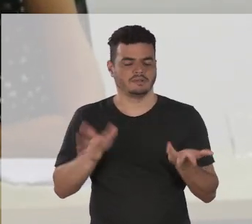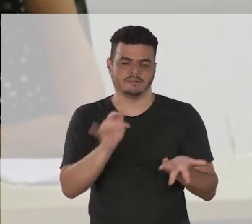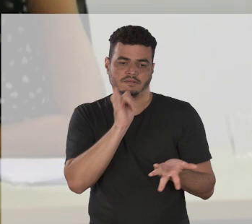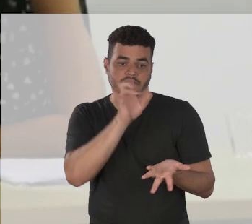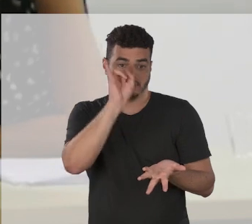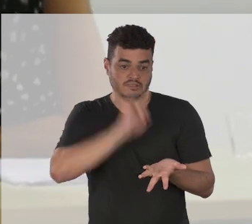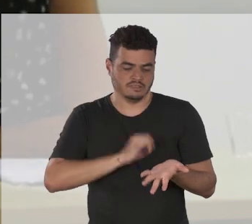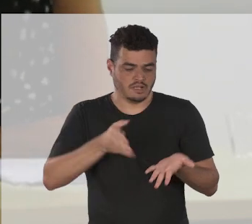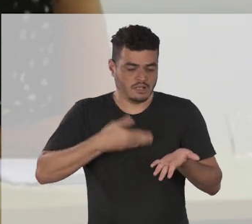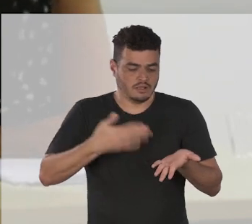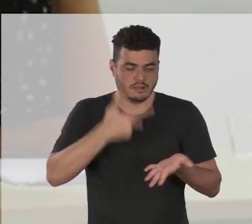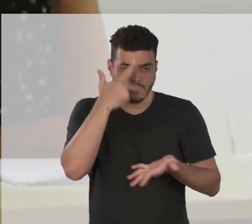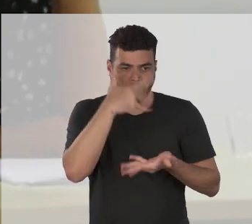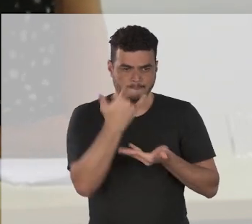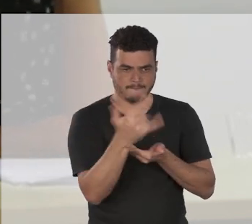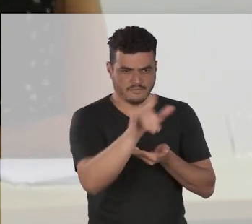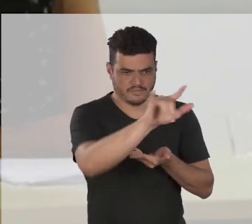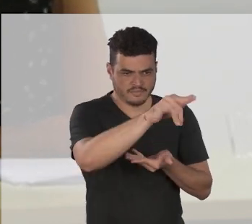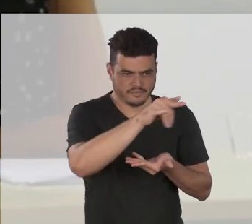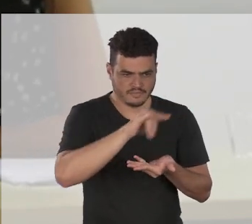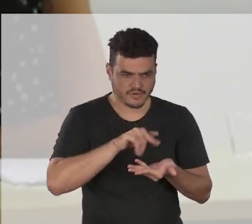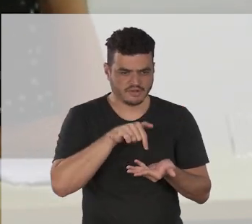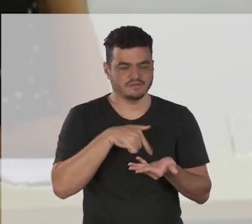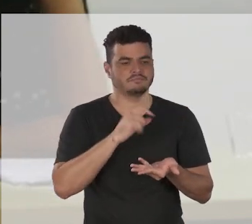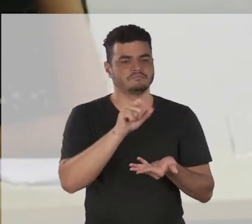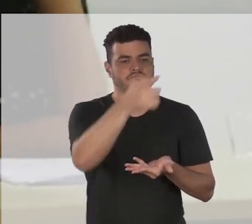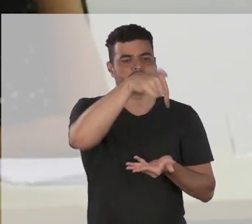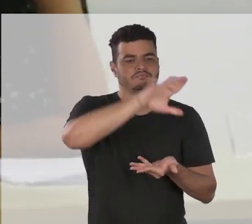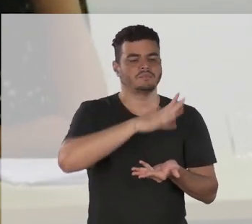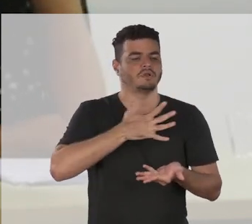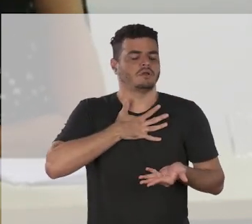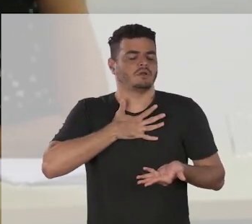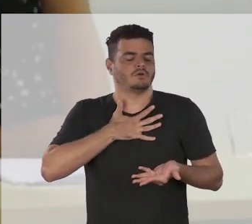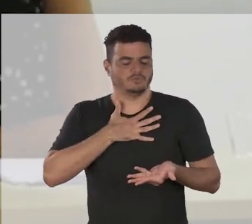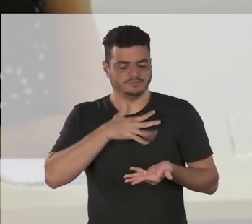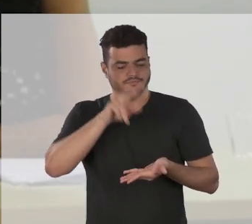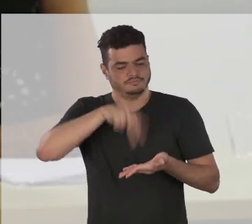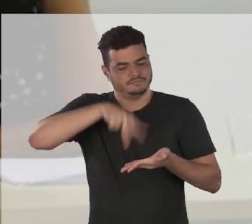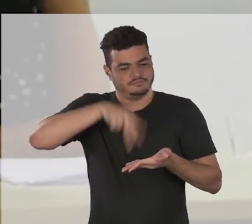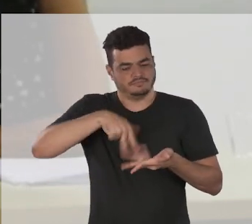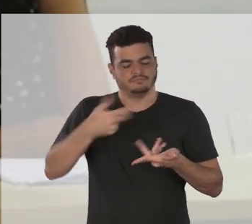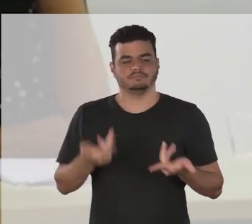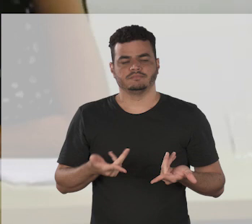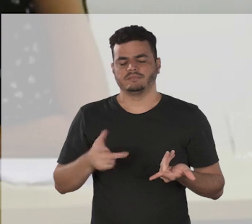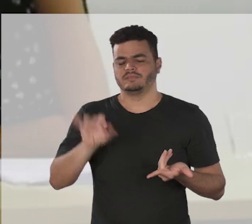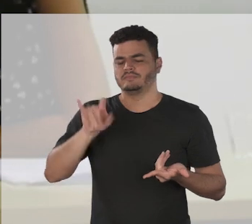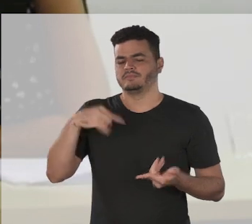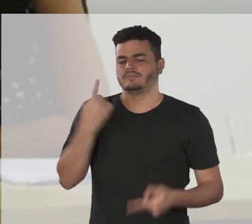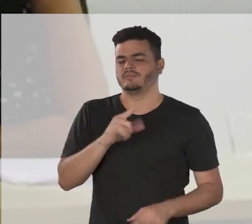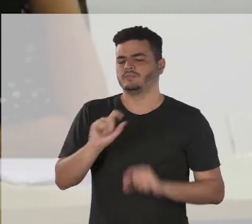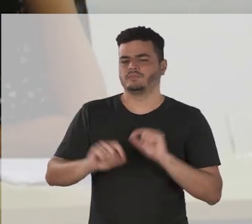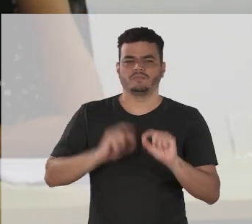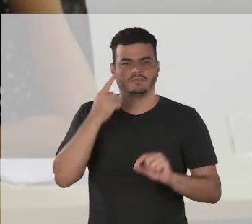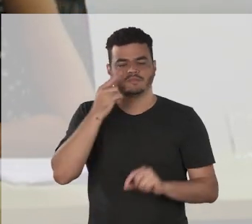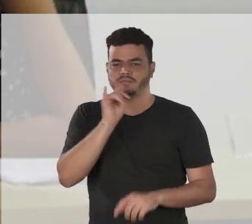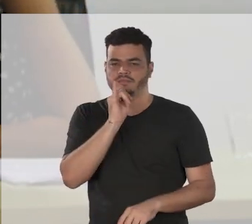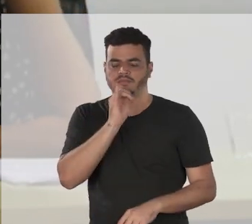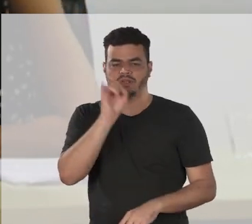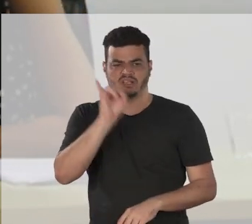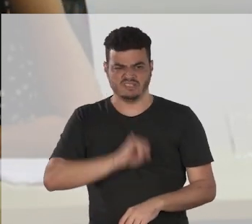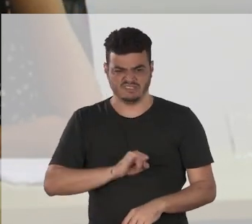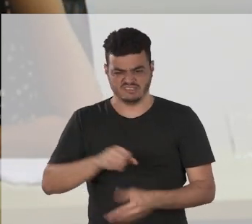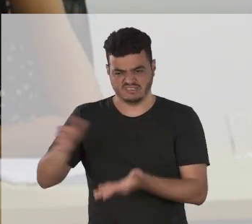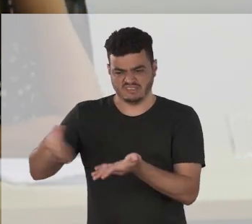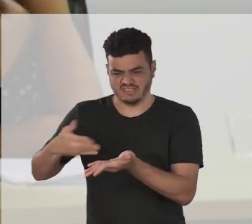concentração ficam concentrados. Eu acredito que por aí tem um pouco também de prejuízo também, né? E, se tem alguma leitura